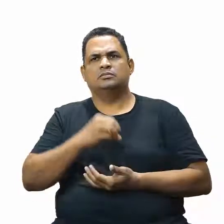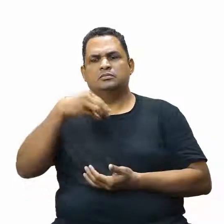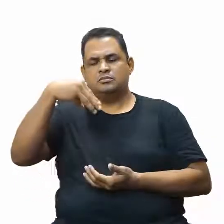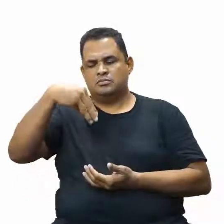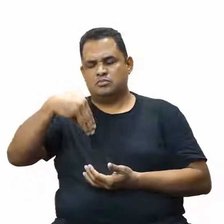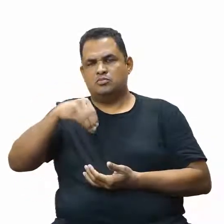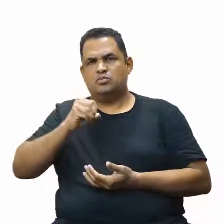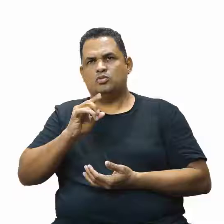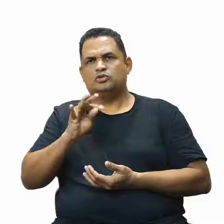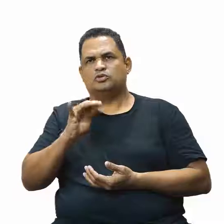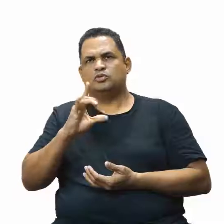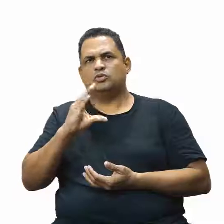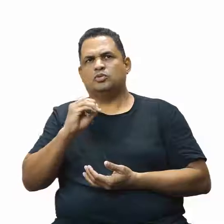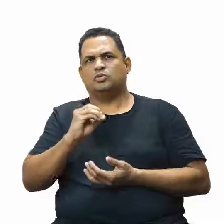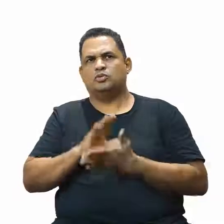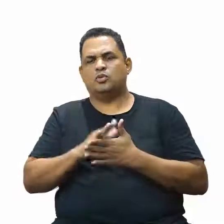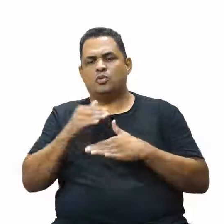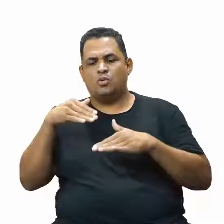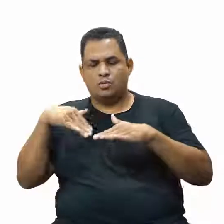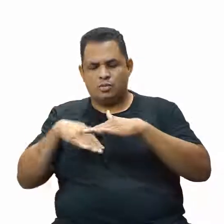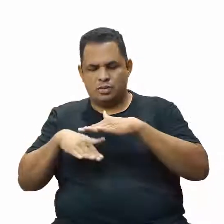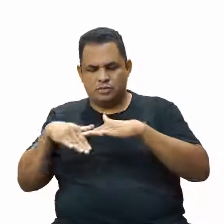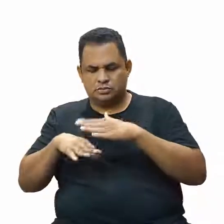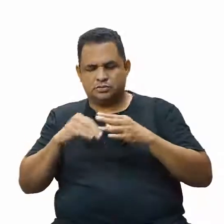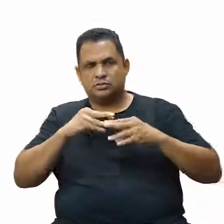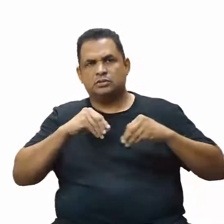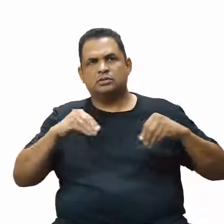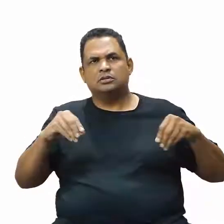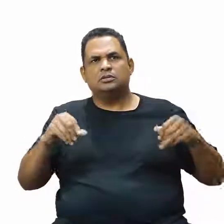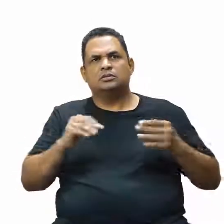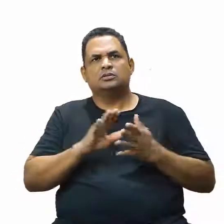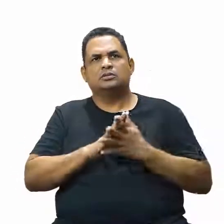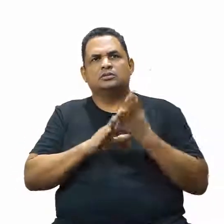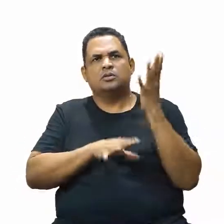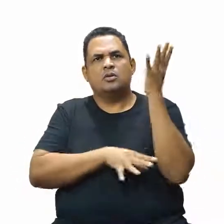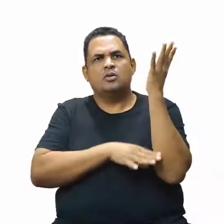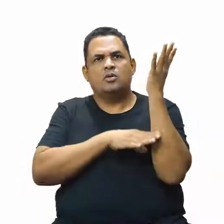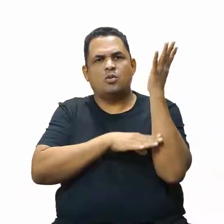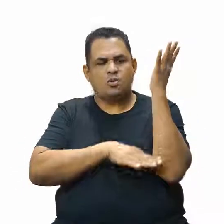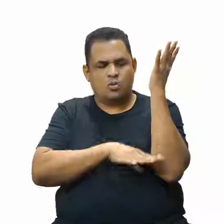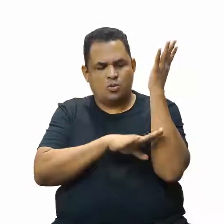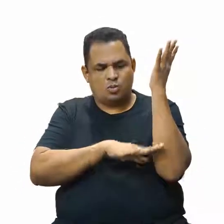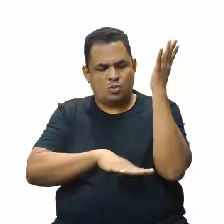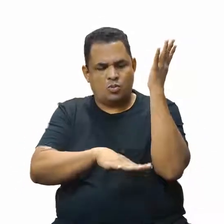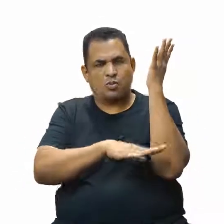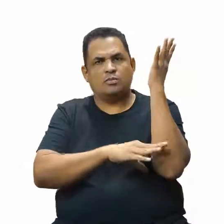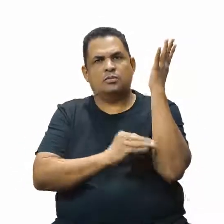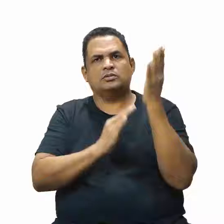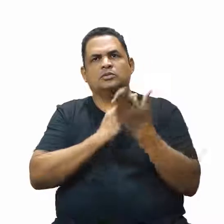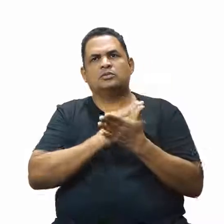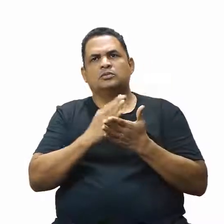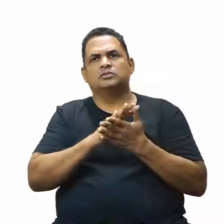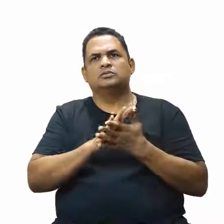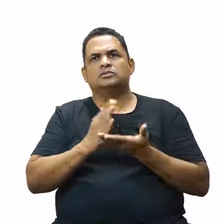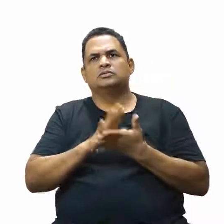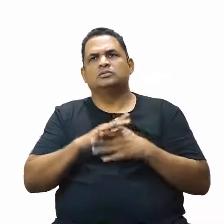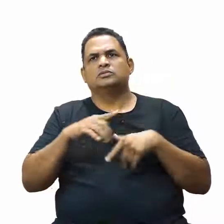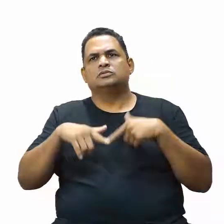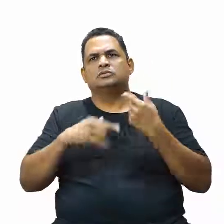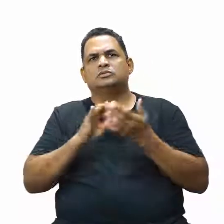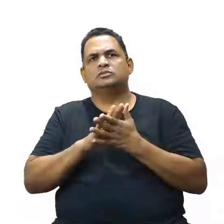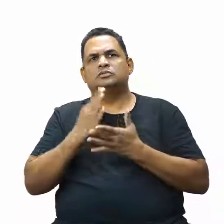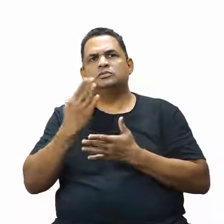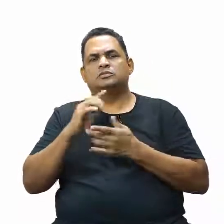Mantículo ou subterrâneo. Os cupins atacam o colo das plantas, iniciando a sua atividade biológica logo após